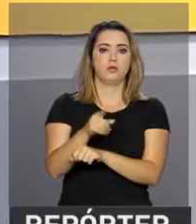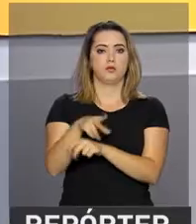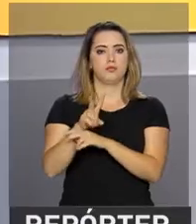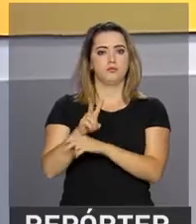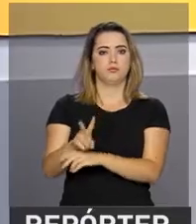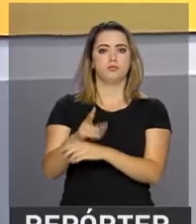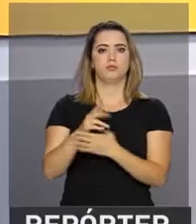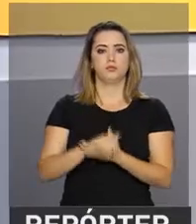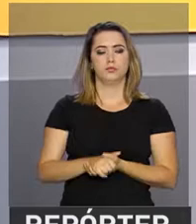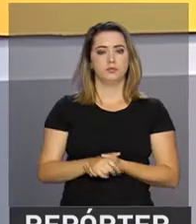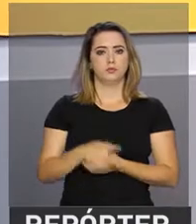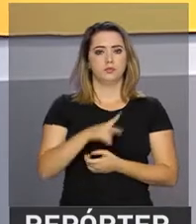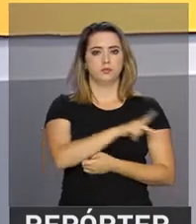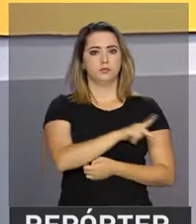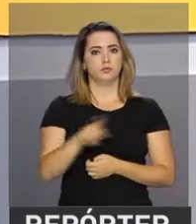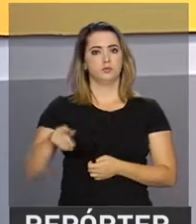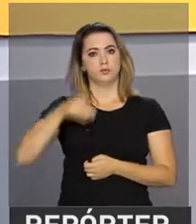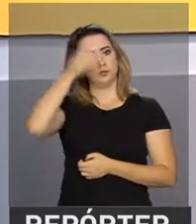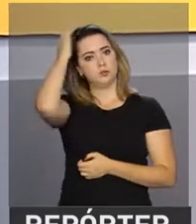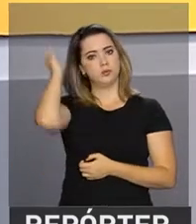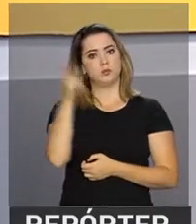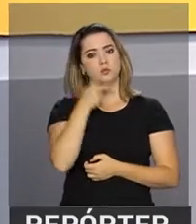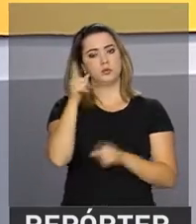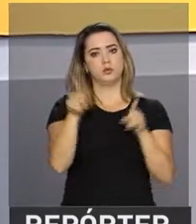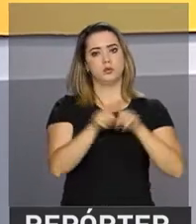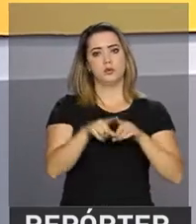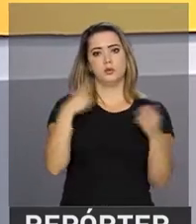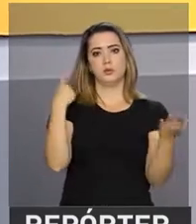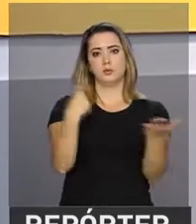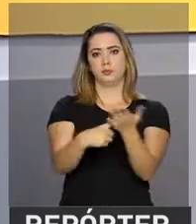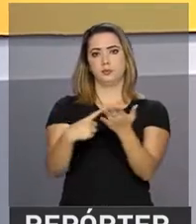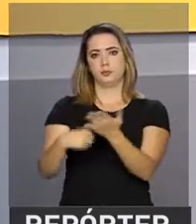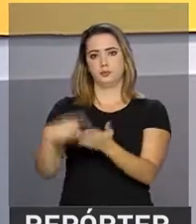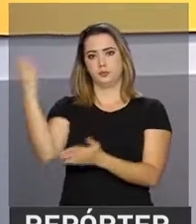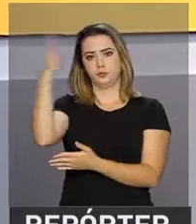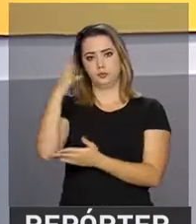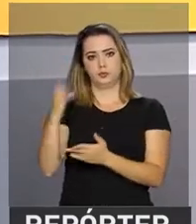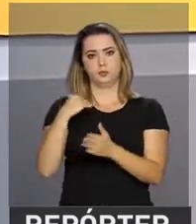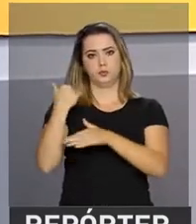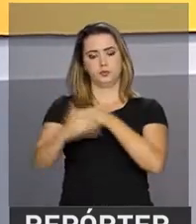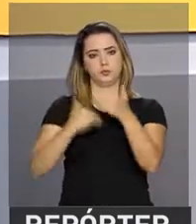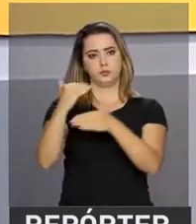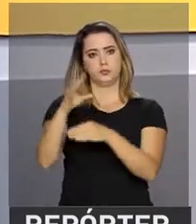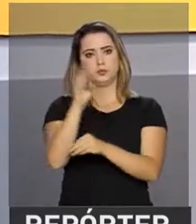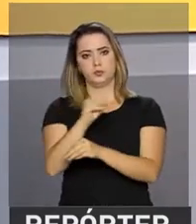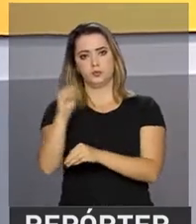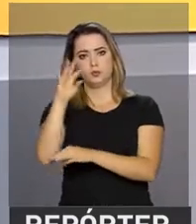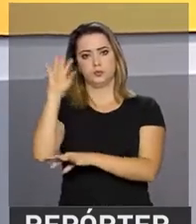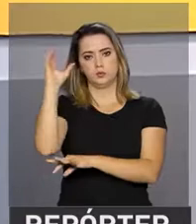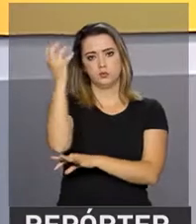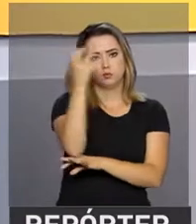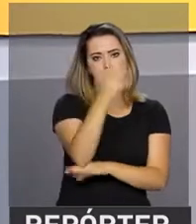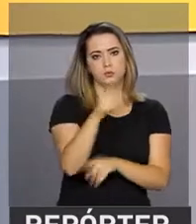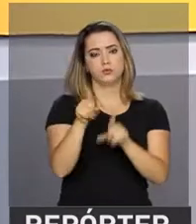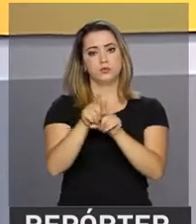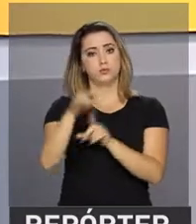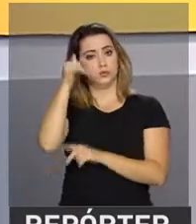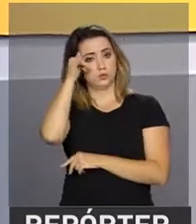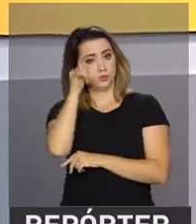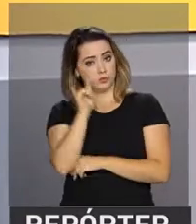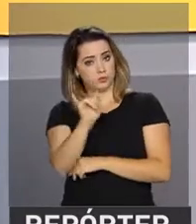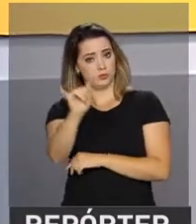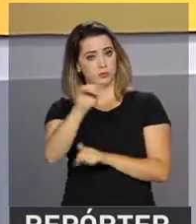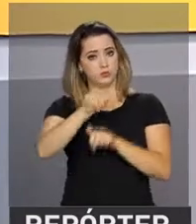defendendo. O presidente Michel Temer falou também sobre o compromisso do Brasil com o desenvolvimento sustentável